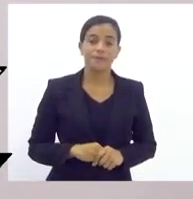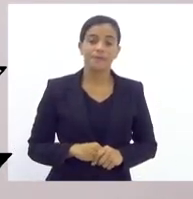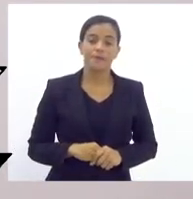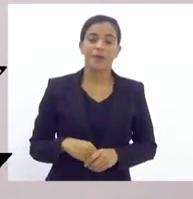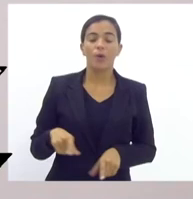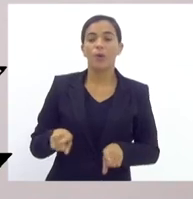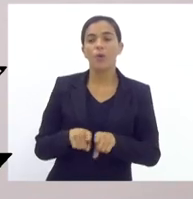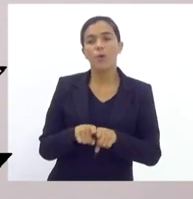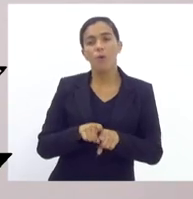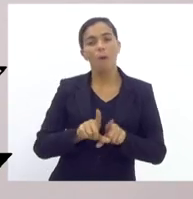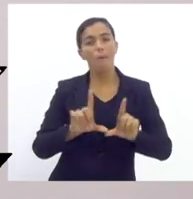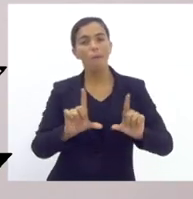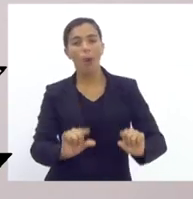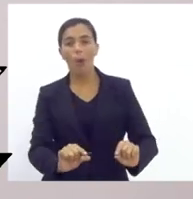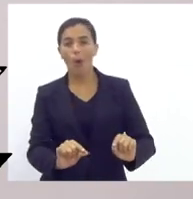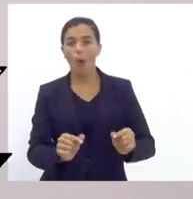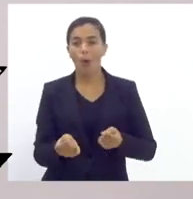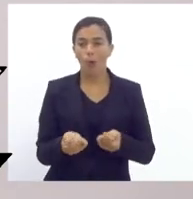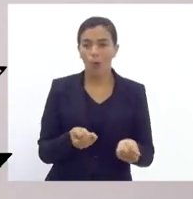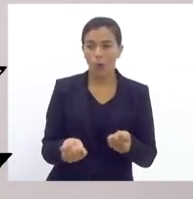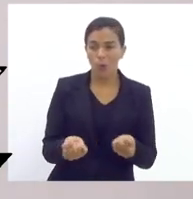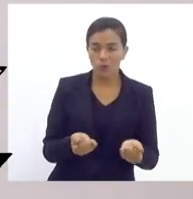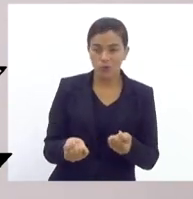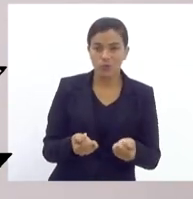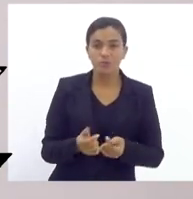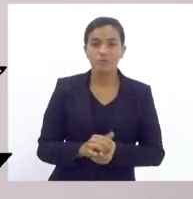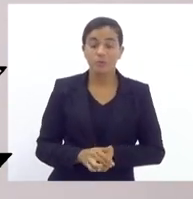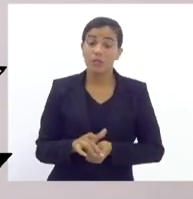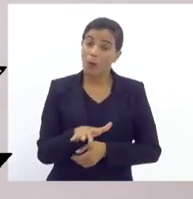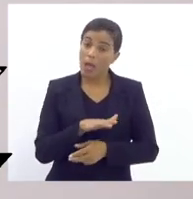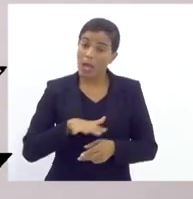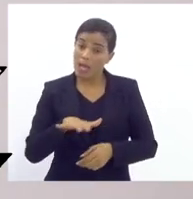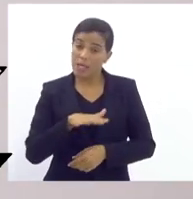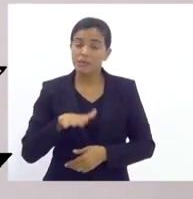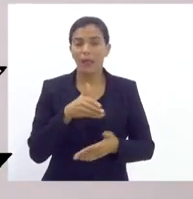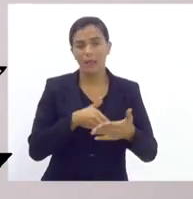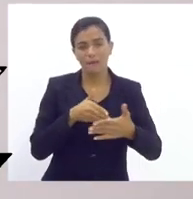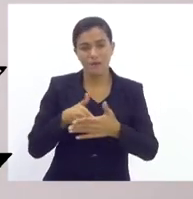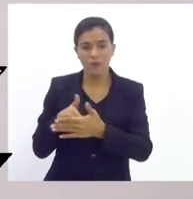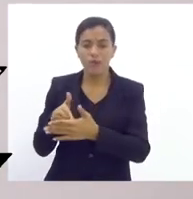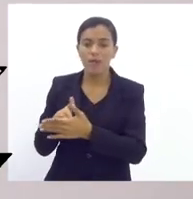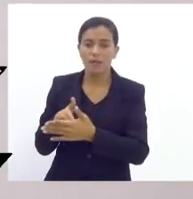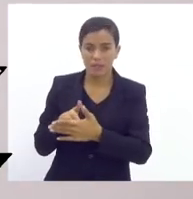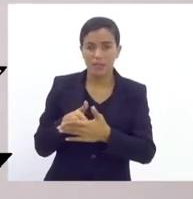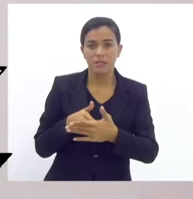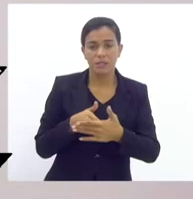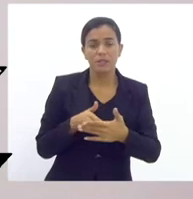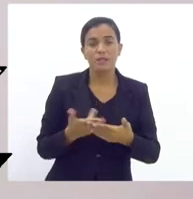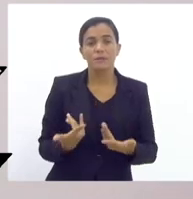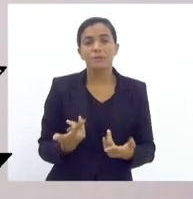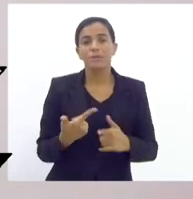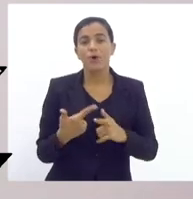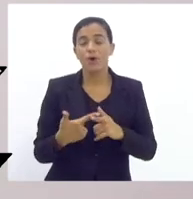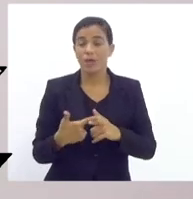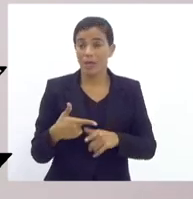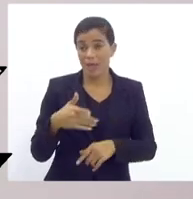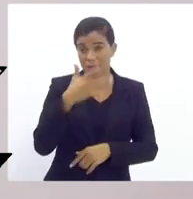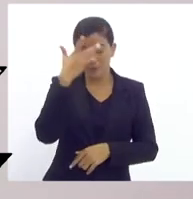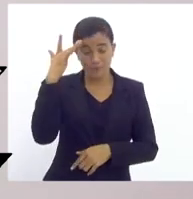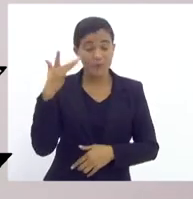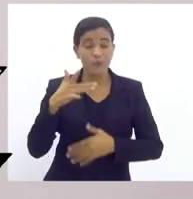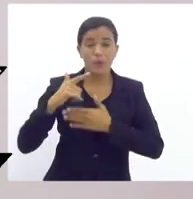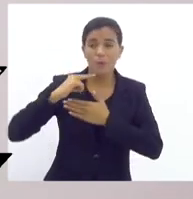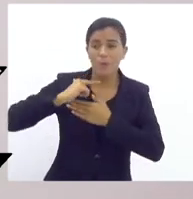menos custo para empresa então todas essas questões são entradas são dificuldades que Imigrantes refugiados é a parte das